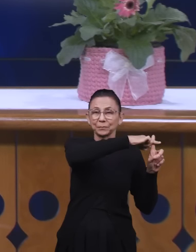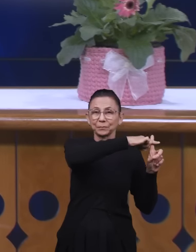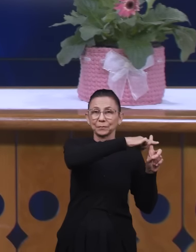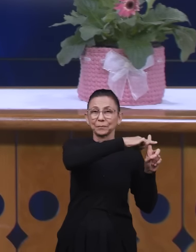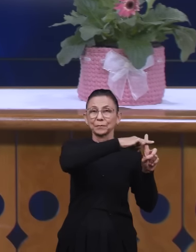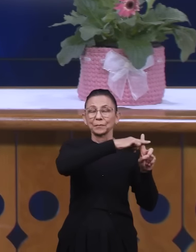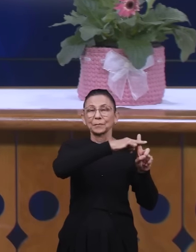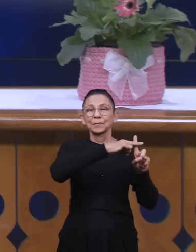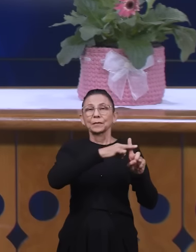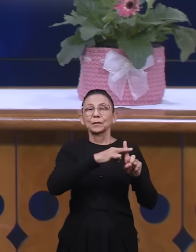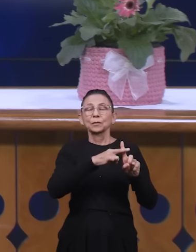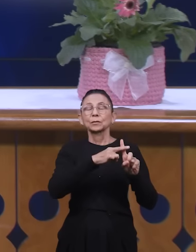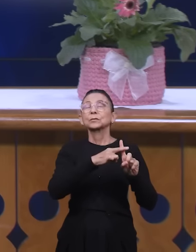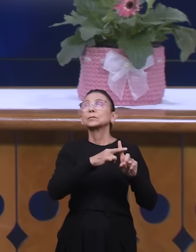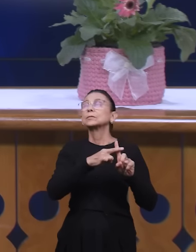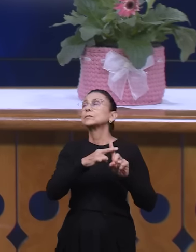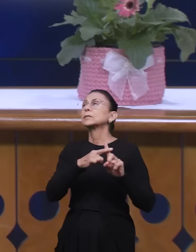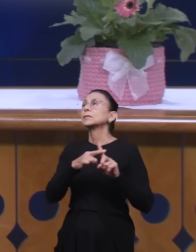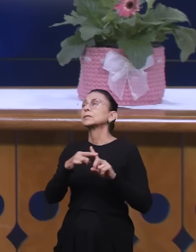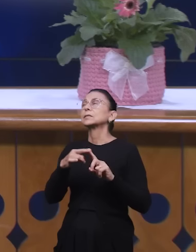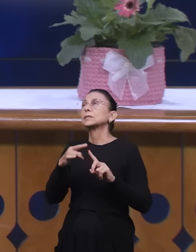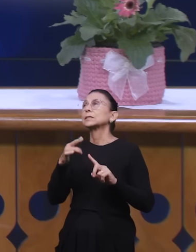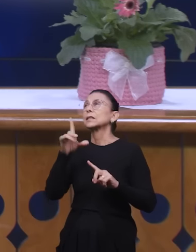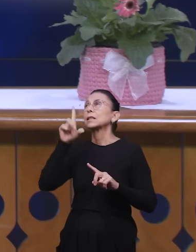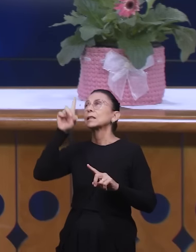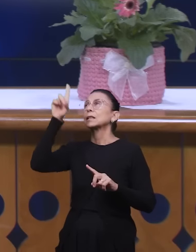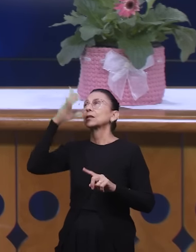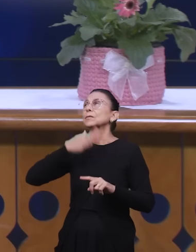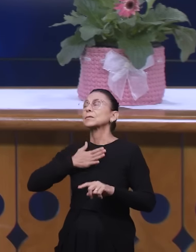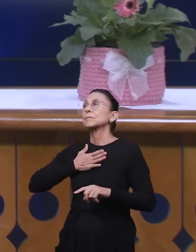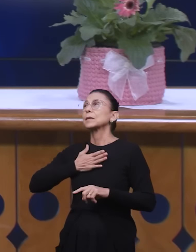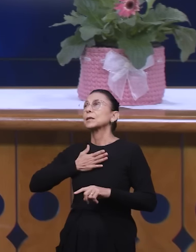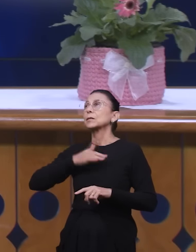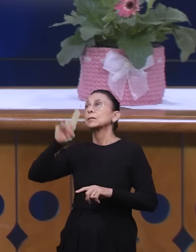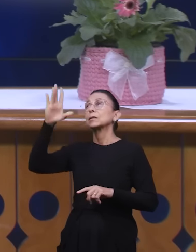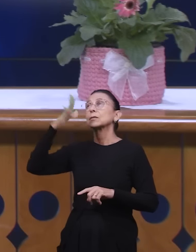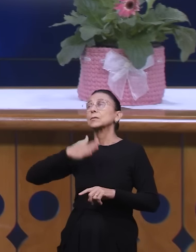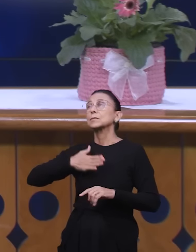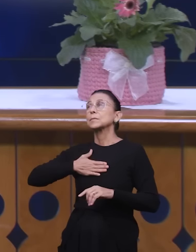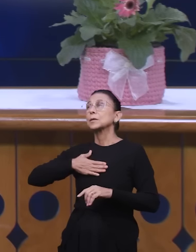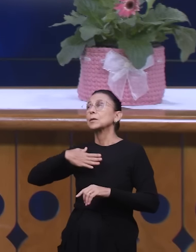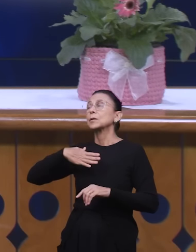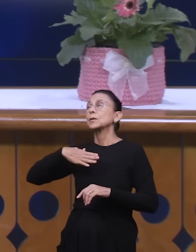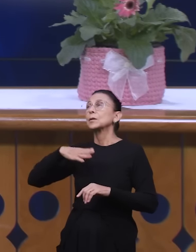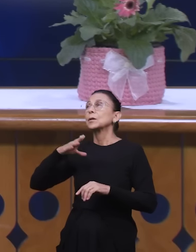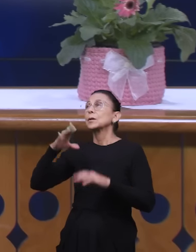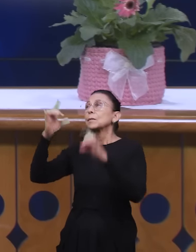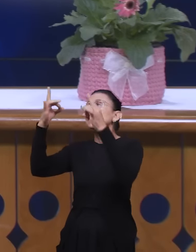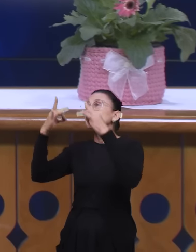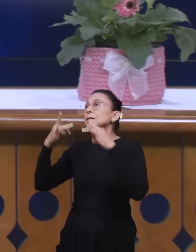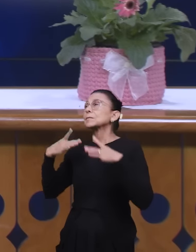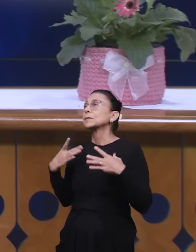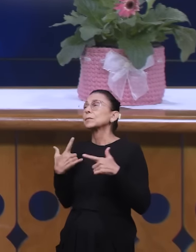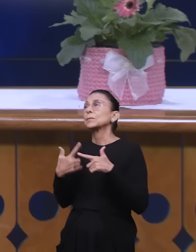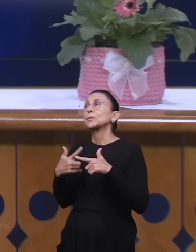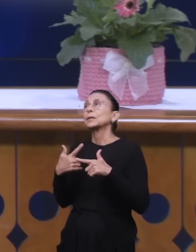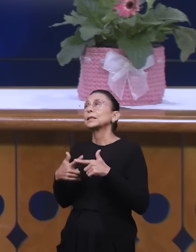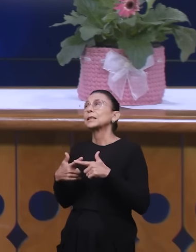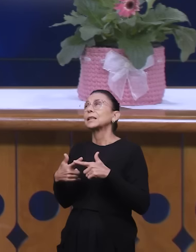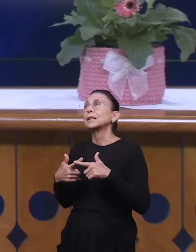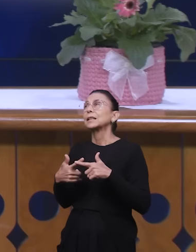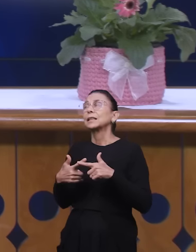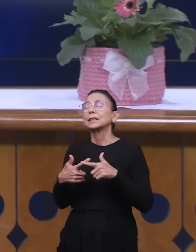diz: Deus meu, por que me desamparaste? Naquele momento, todo o pecado do homem estava